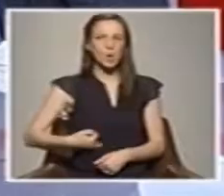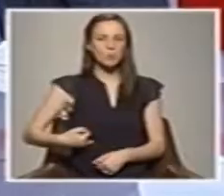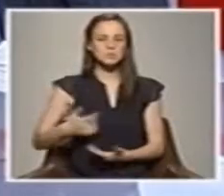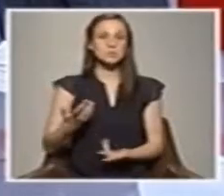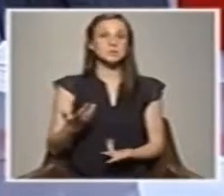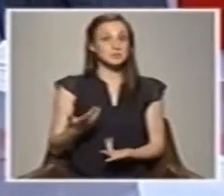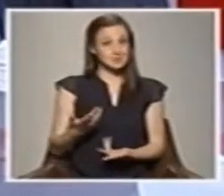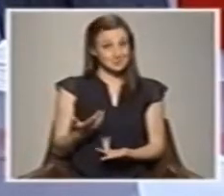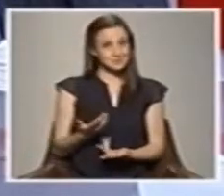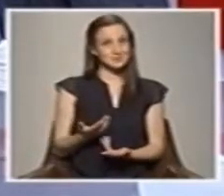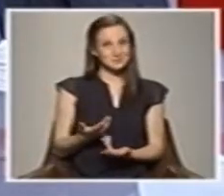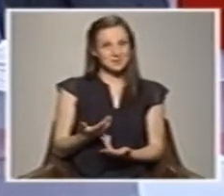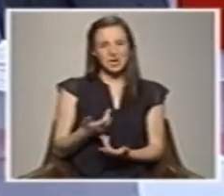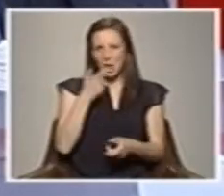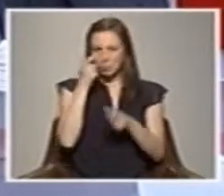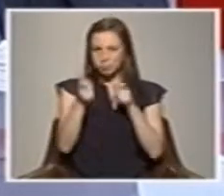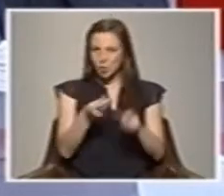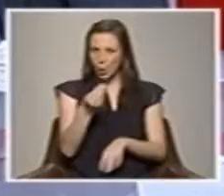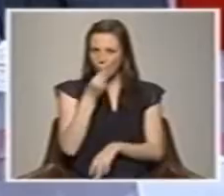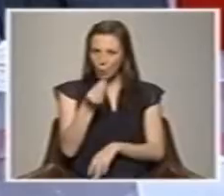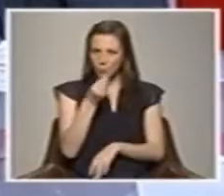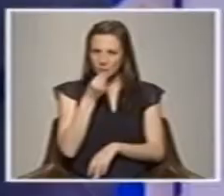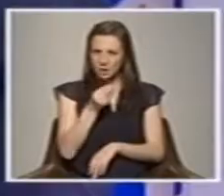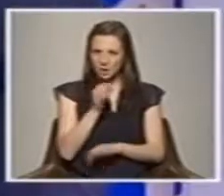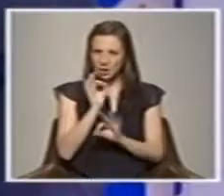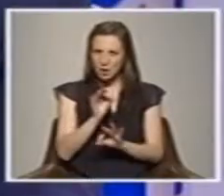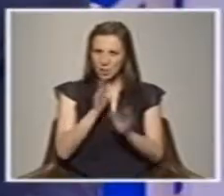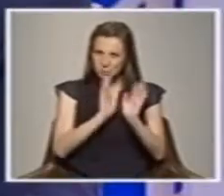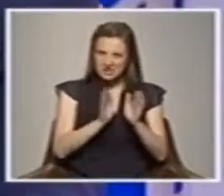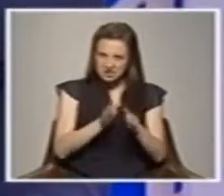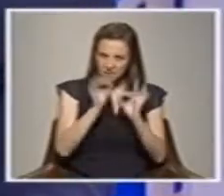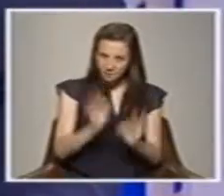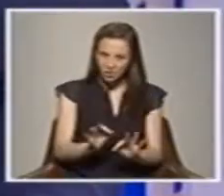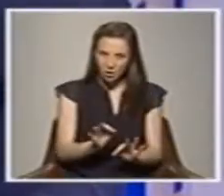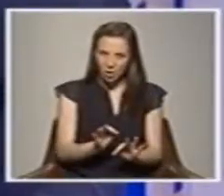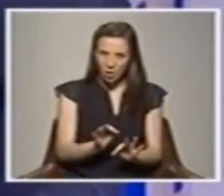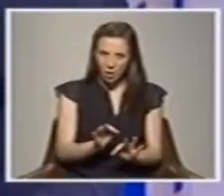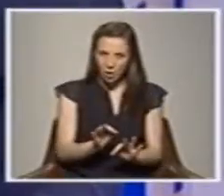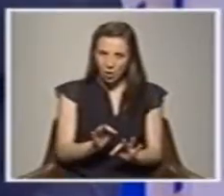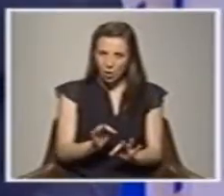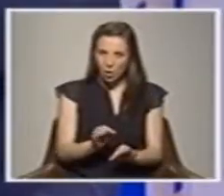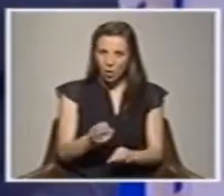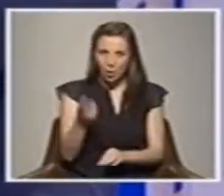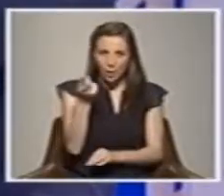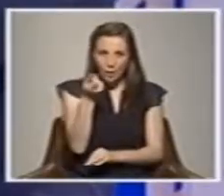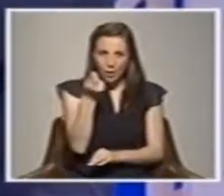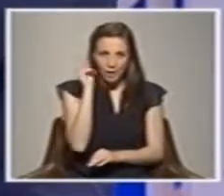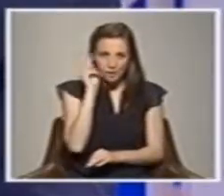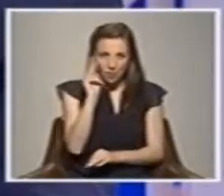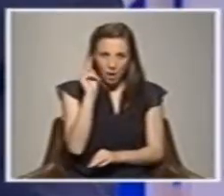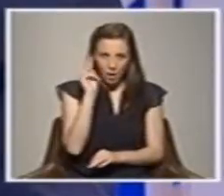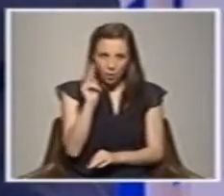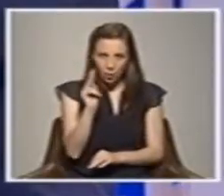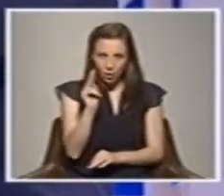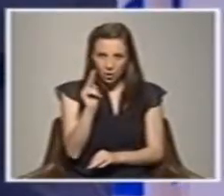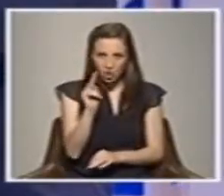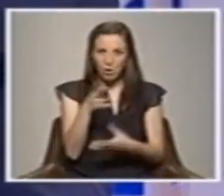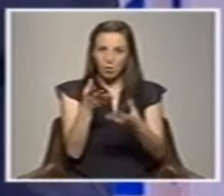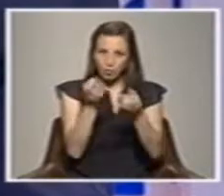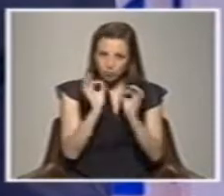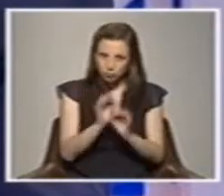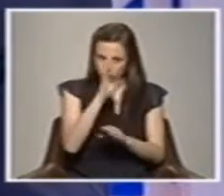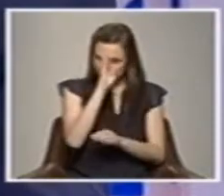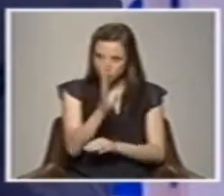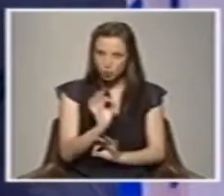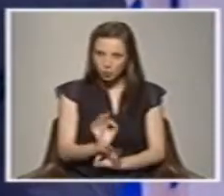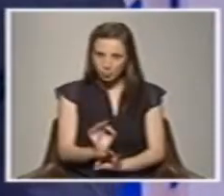se as pessoas estão a comer exatamente aquilo que precisam, exatamente pelo preço mais económico e mais justo que